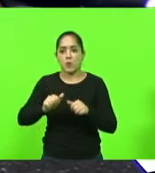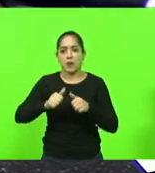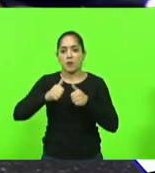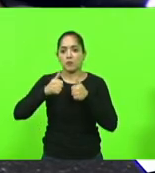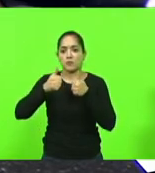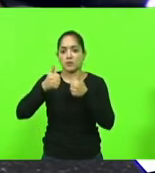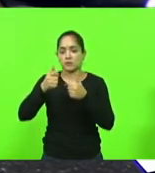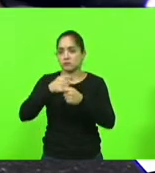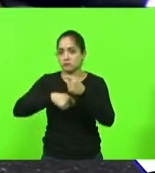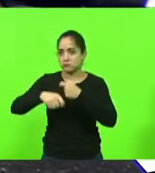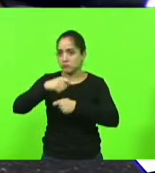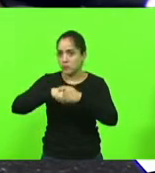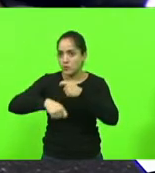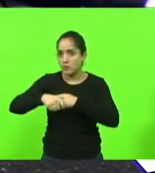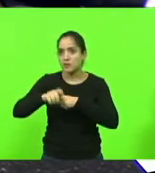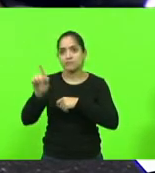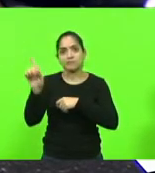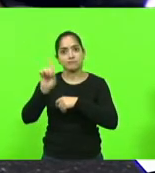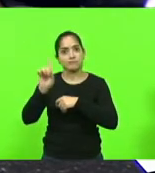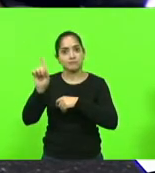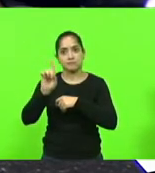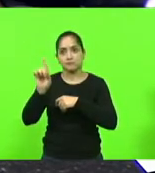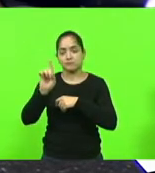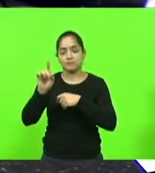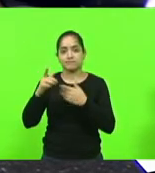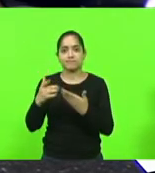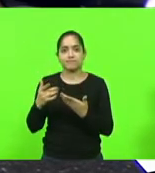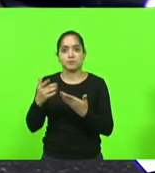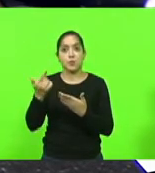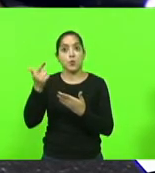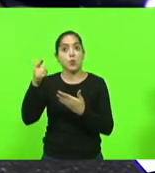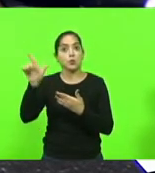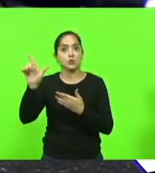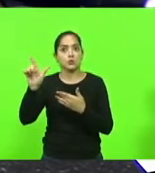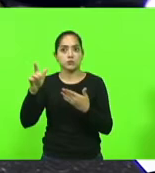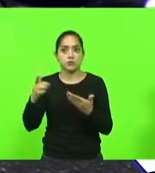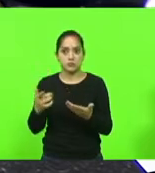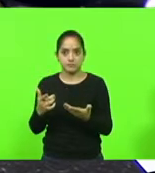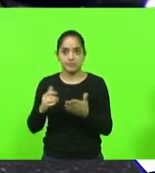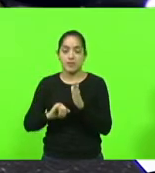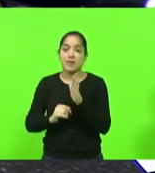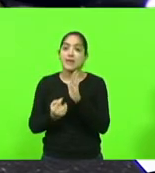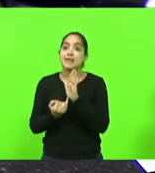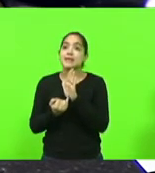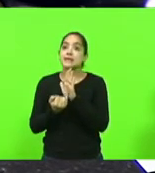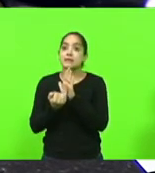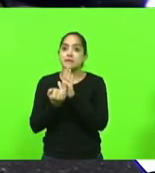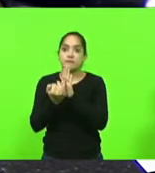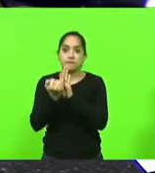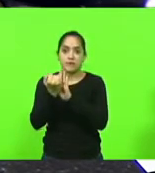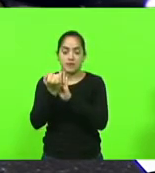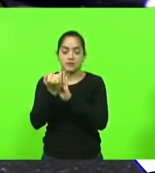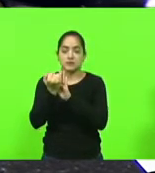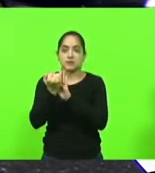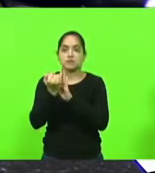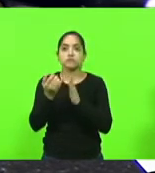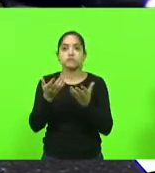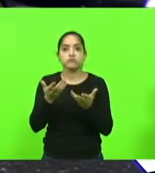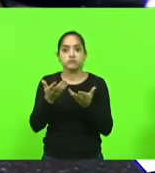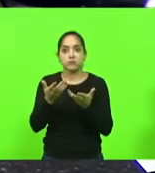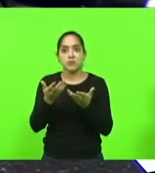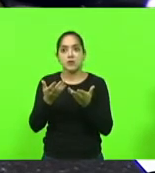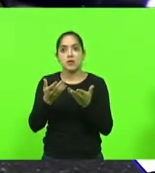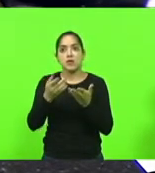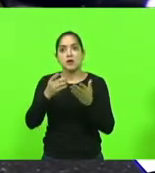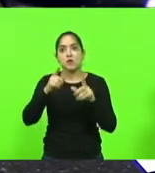não. Vem de uma fonte muito mais nefasta. Vem da inflação. Eu quero, por favor, apresentar um